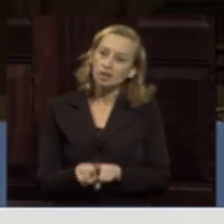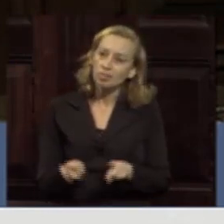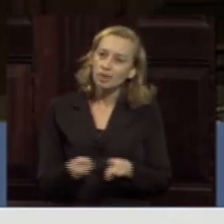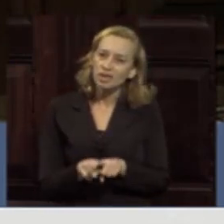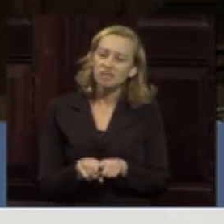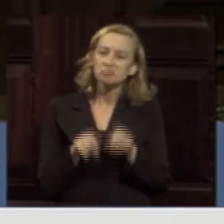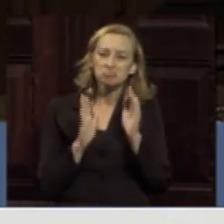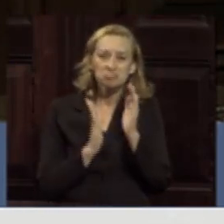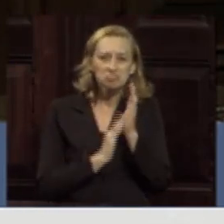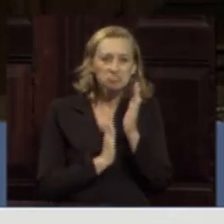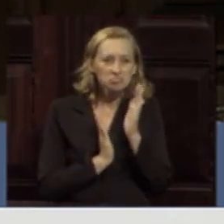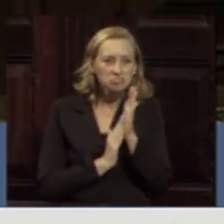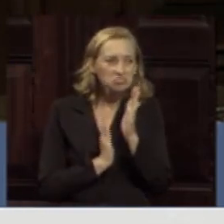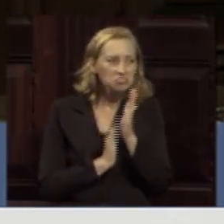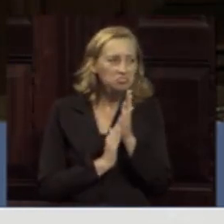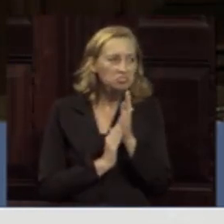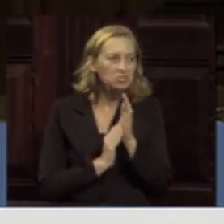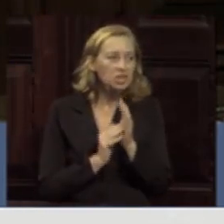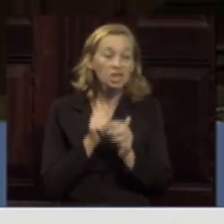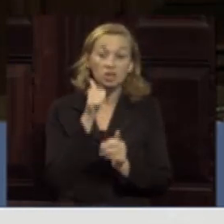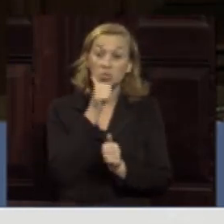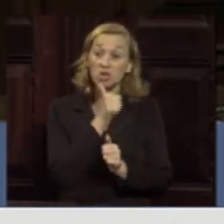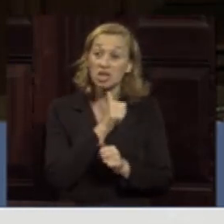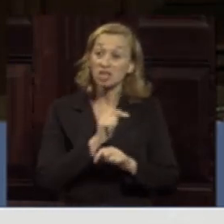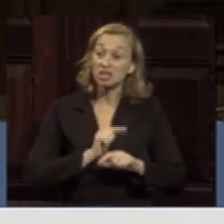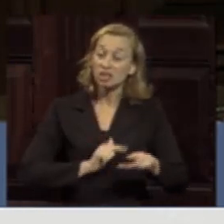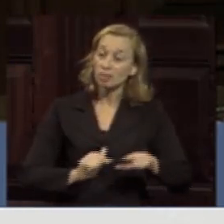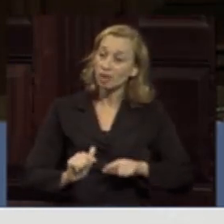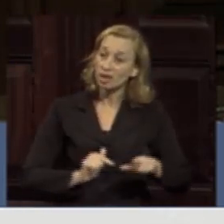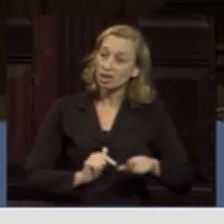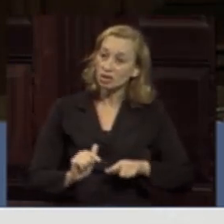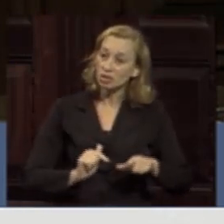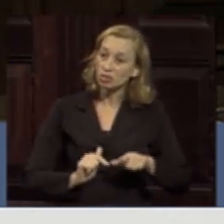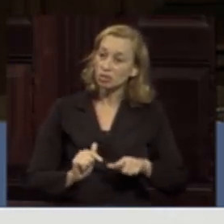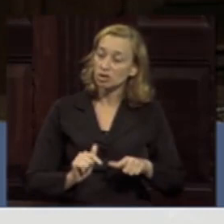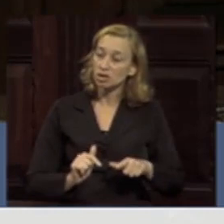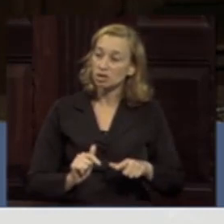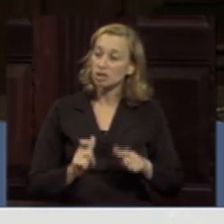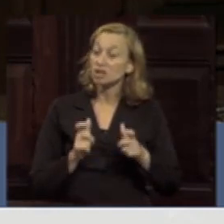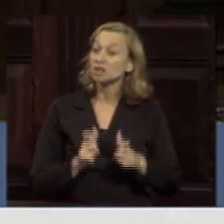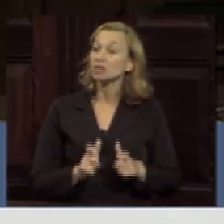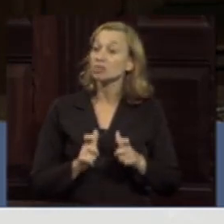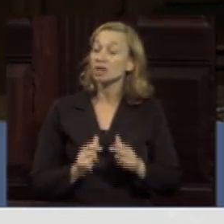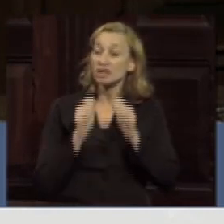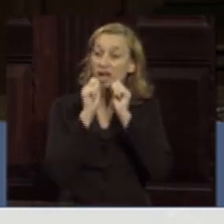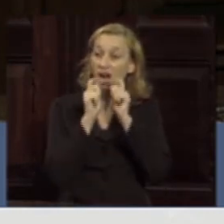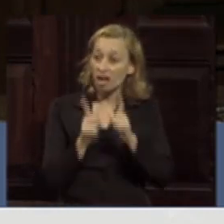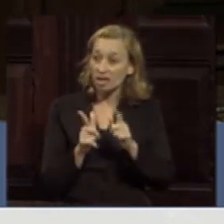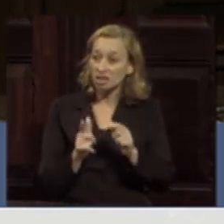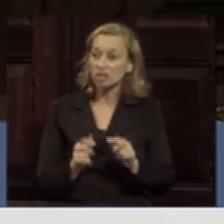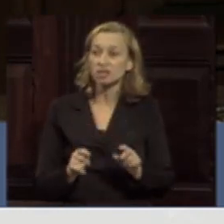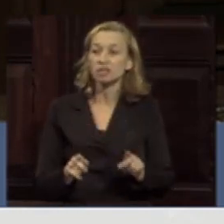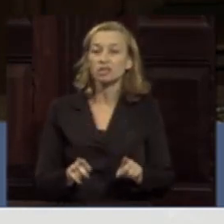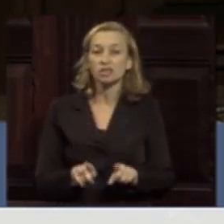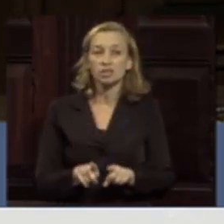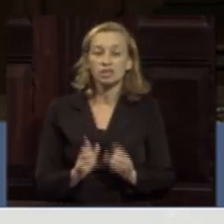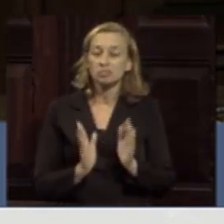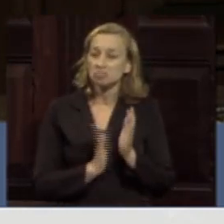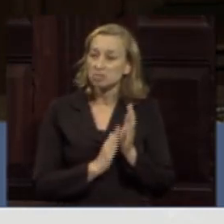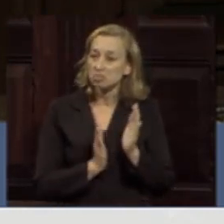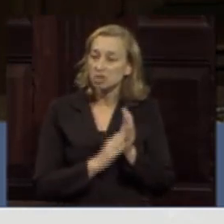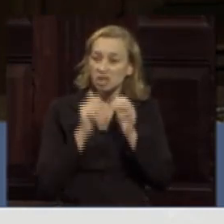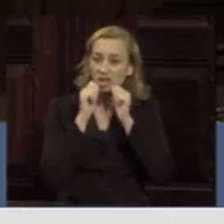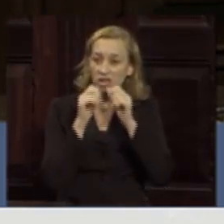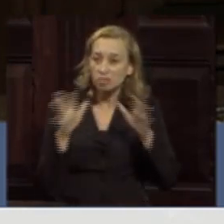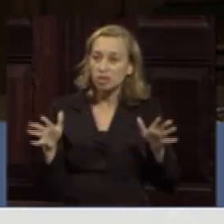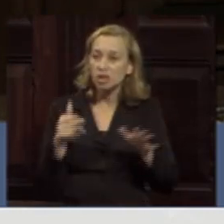muito efusivamente as mulheres trabalhadoras, servidoras desta casa, do Parlamento Estadual. Uma saudação que estendo também